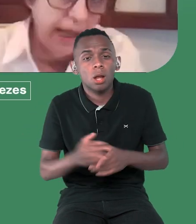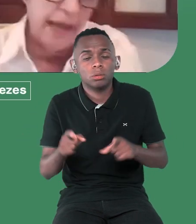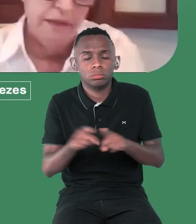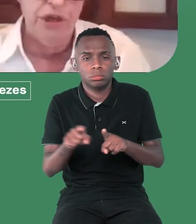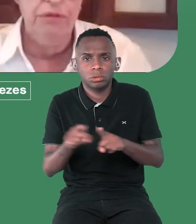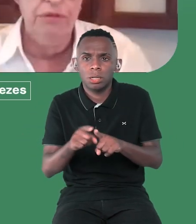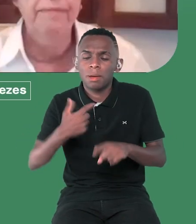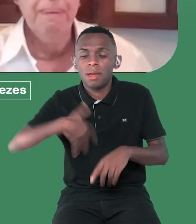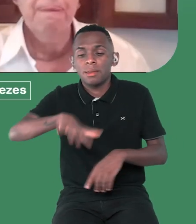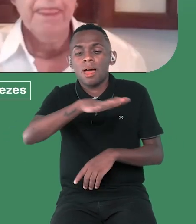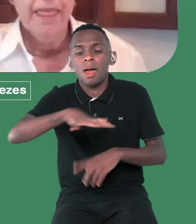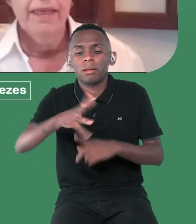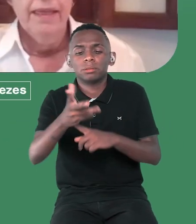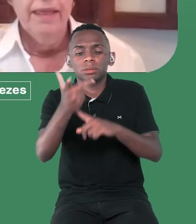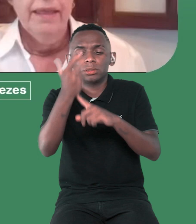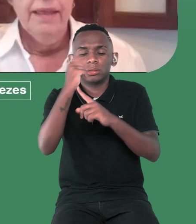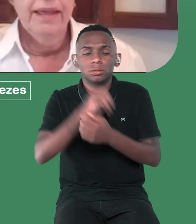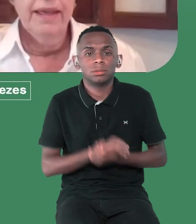discorrer ali artístico.